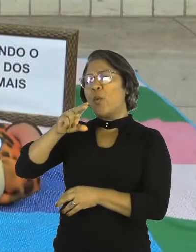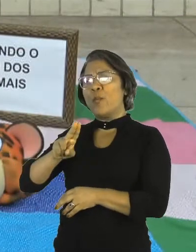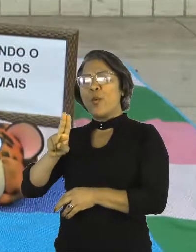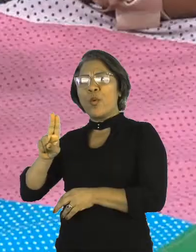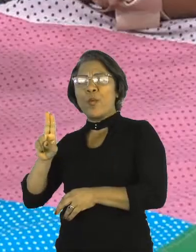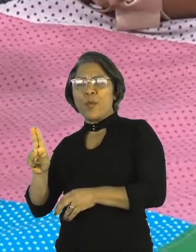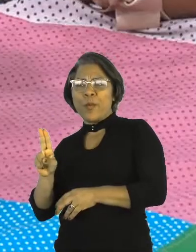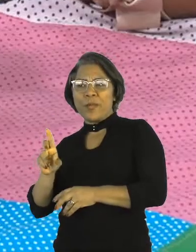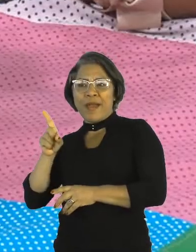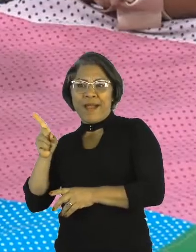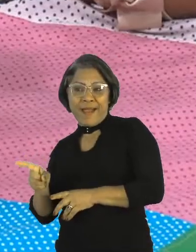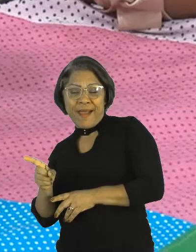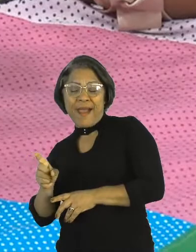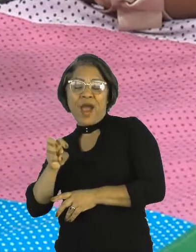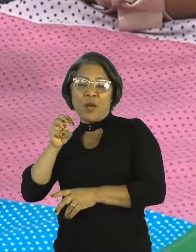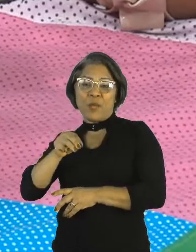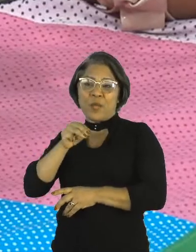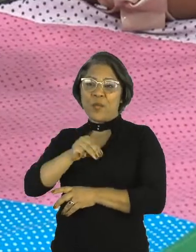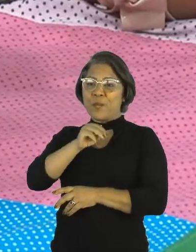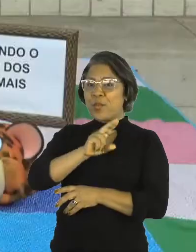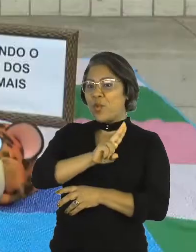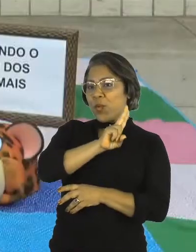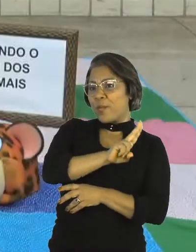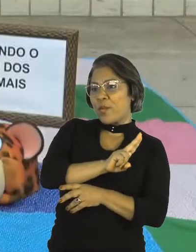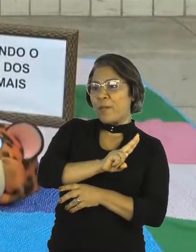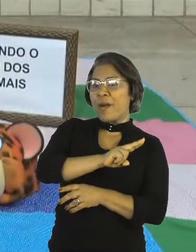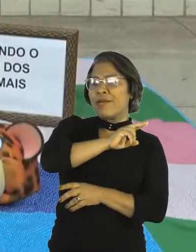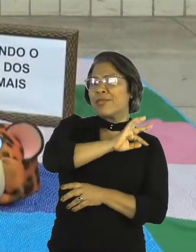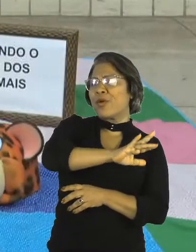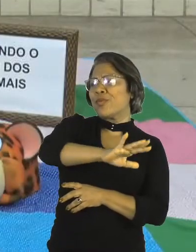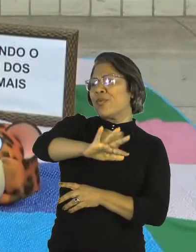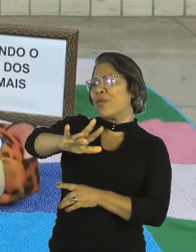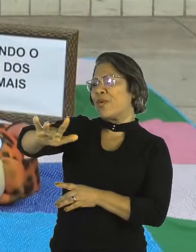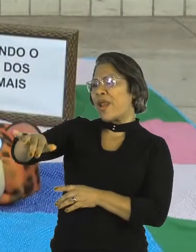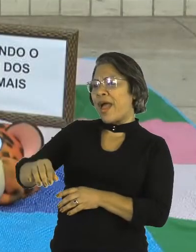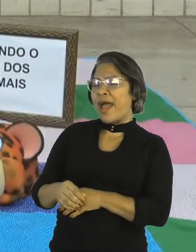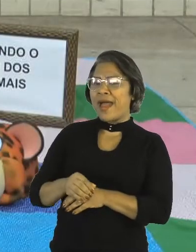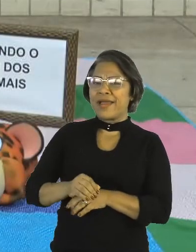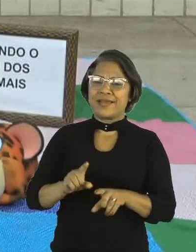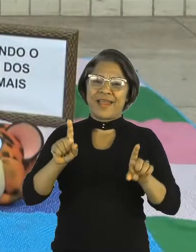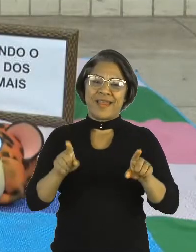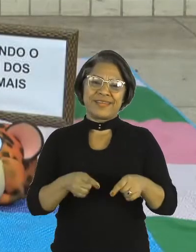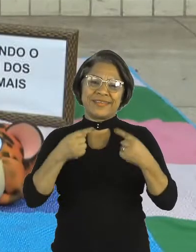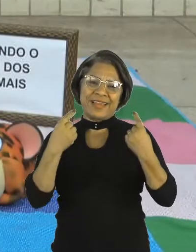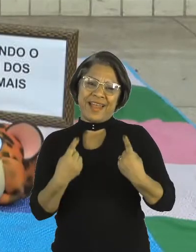era mu-mu-mu pra lá, era mu-mu-mu pra todo lado,